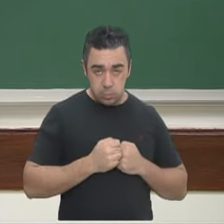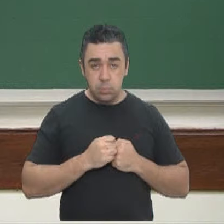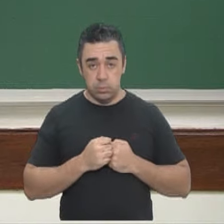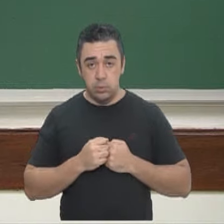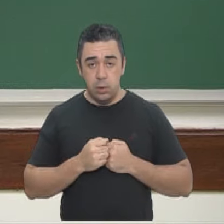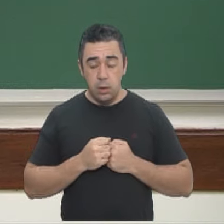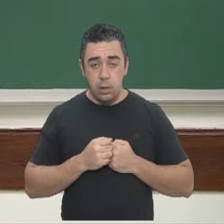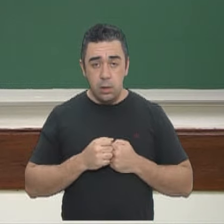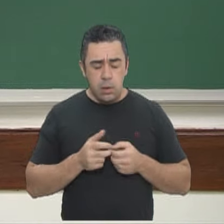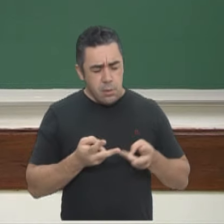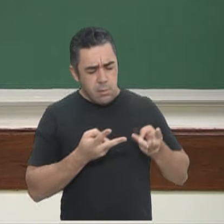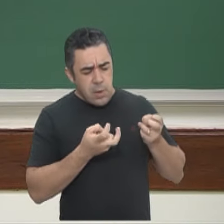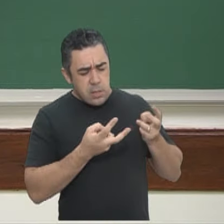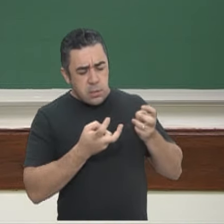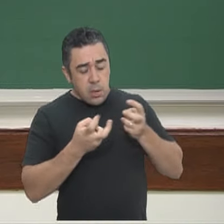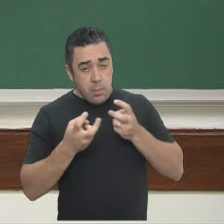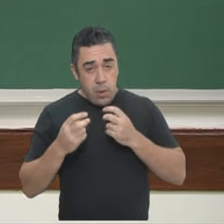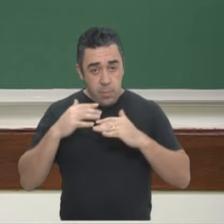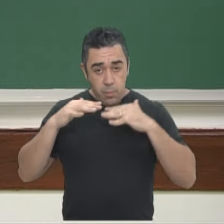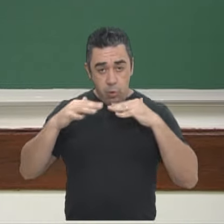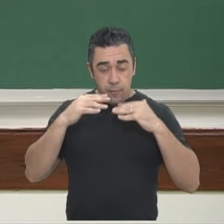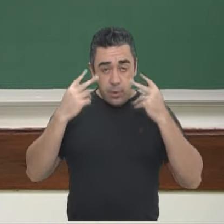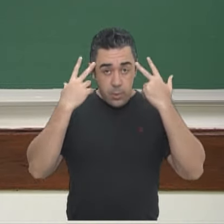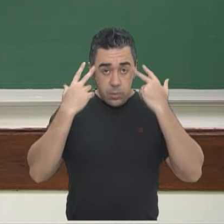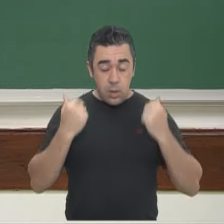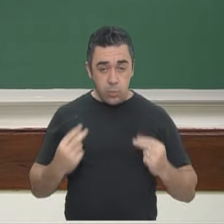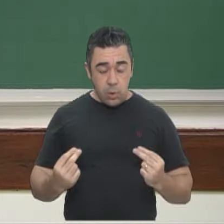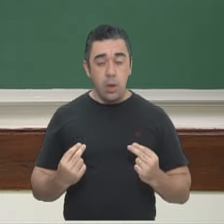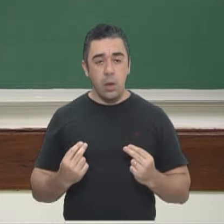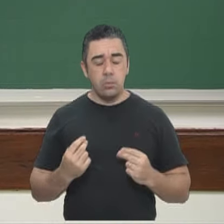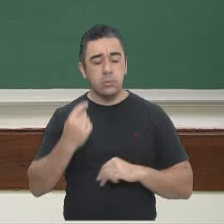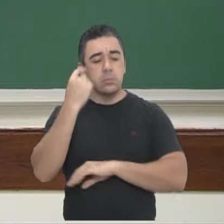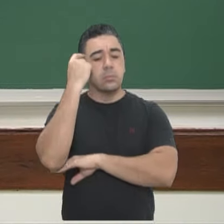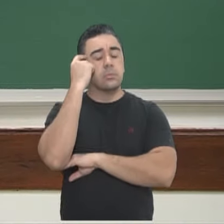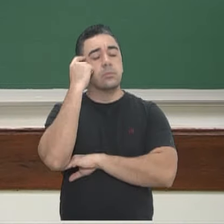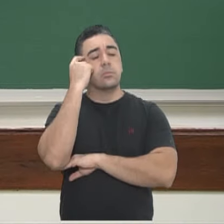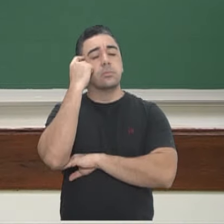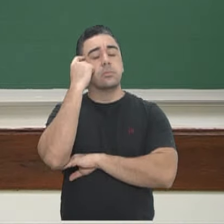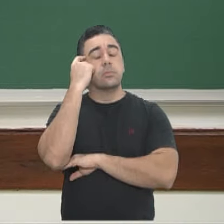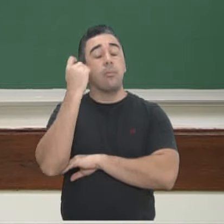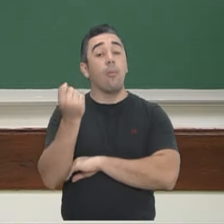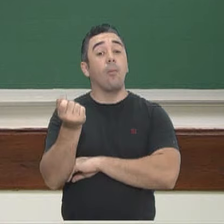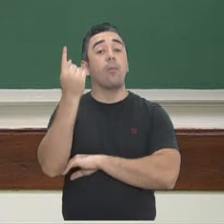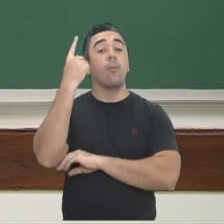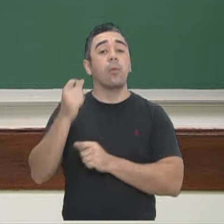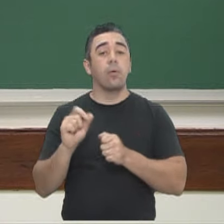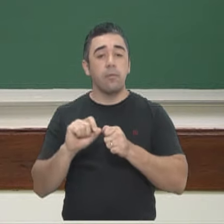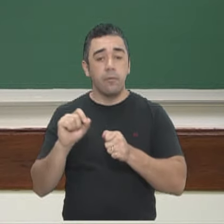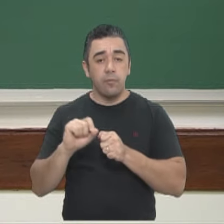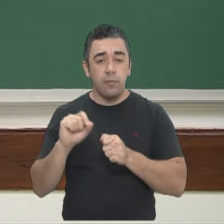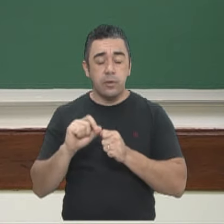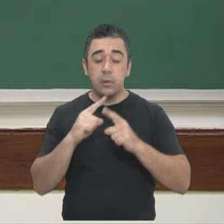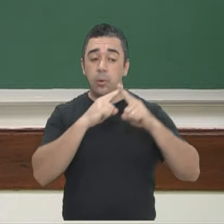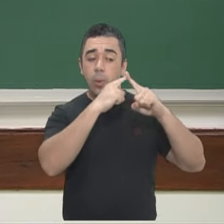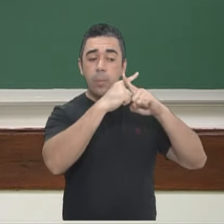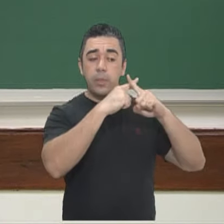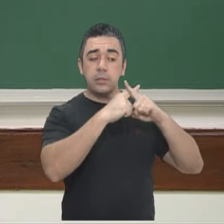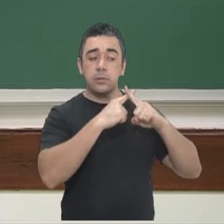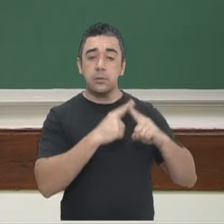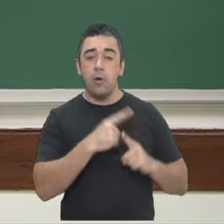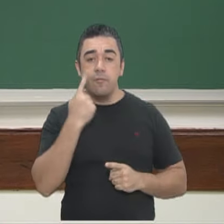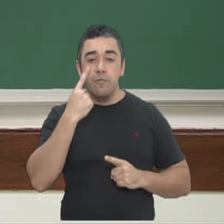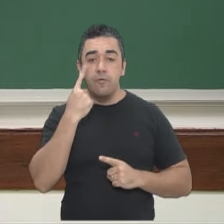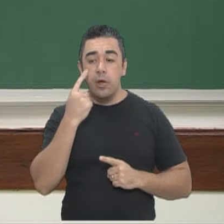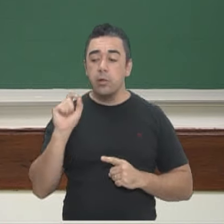Observando esses movimentos que são naturais do ser humano, pensou-se então em competição, ou seja,